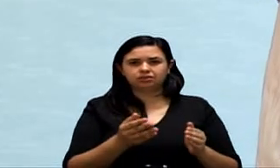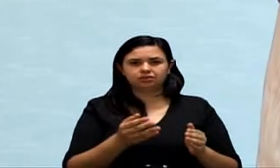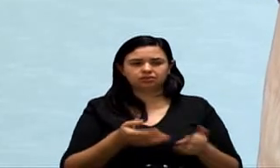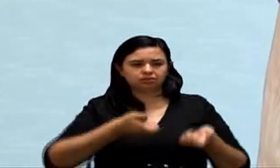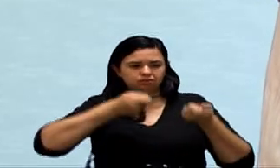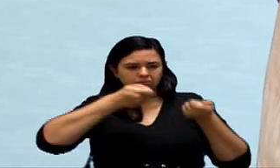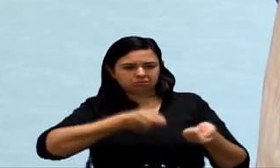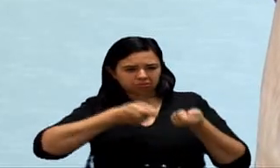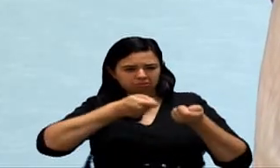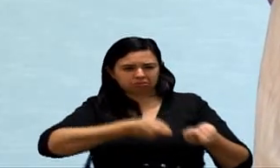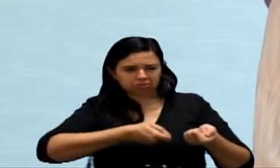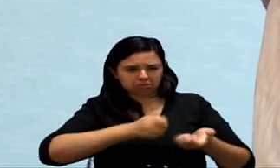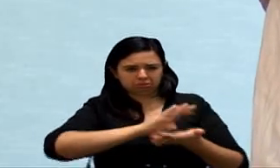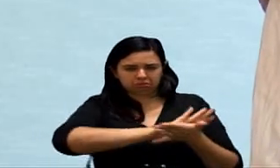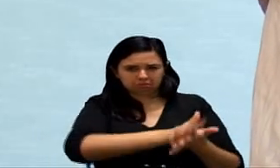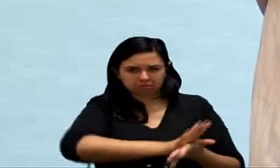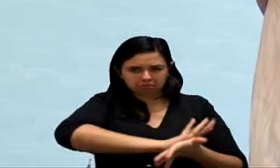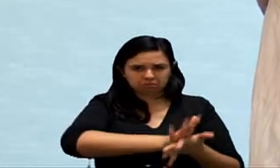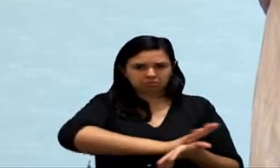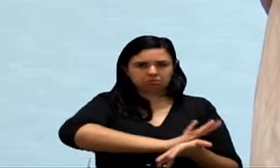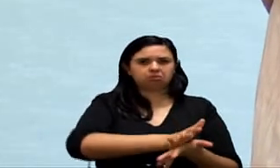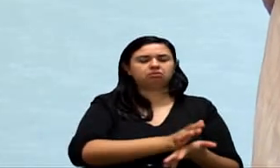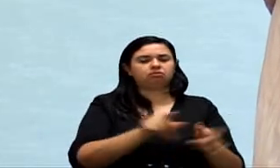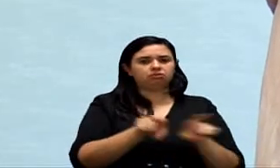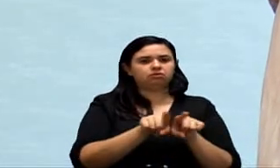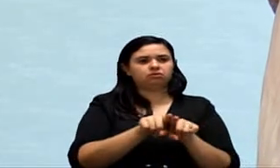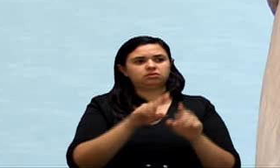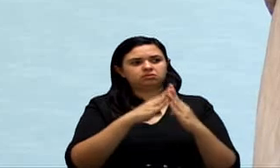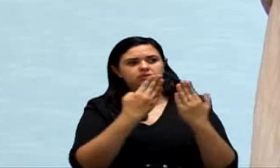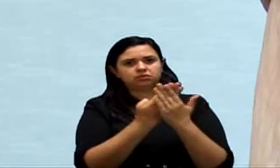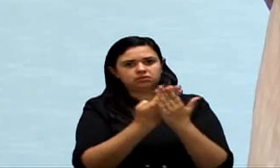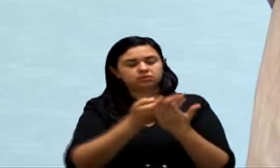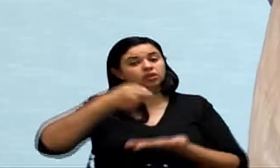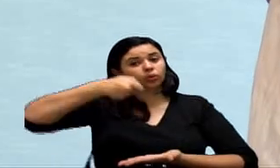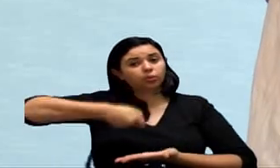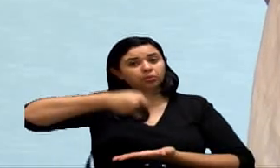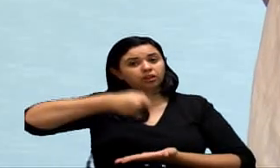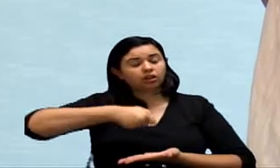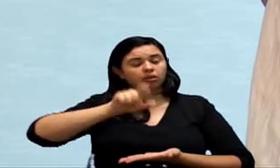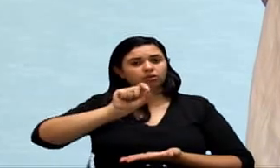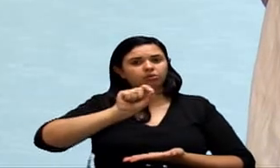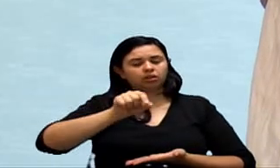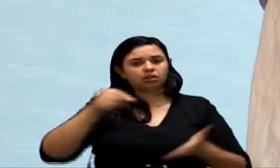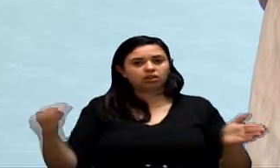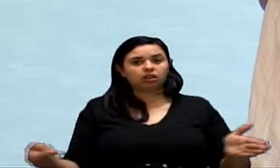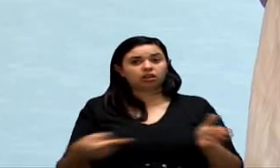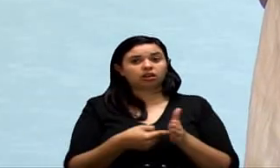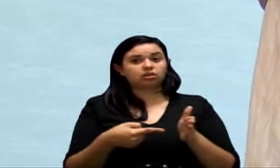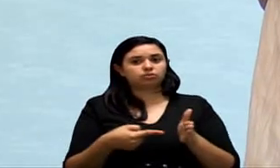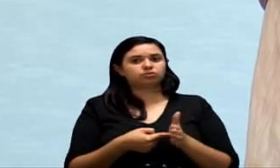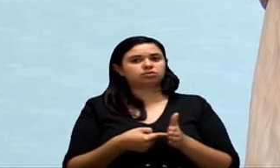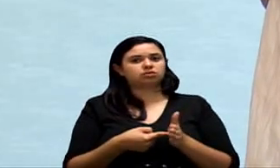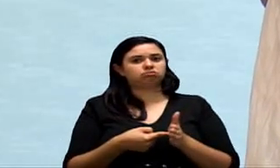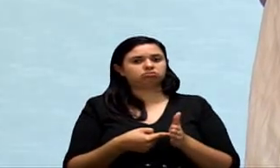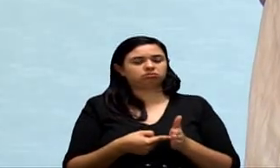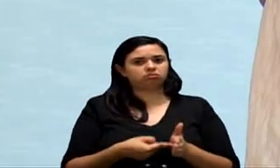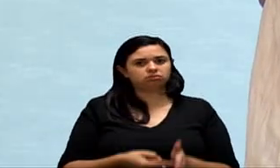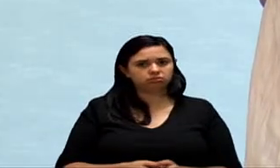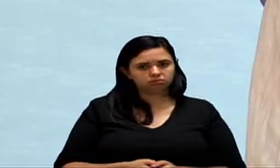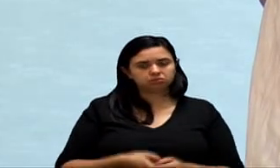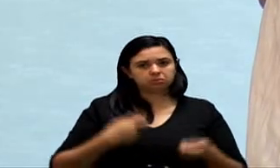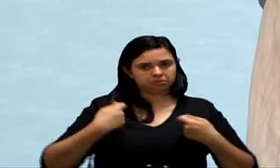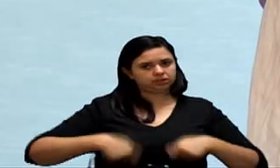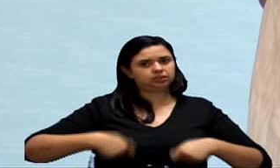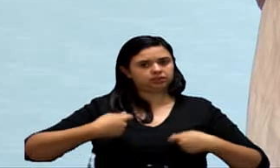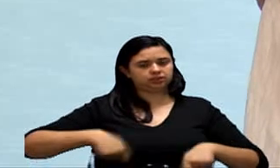psicologicamente, até na escola. Para os professores é obrigação notificação compulsória para